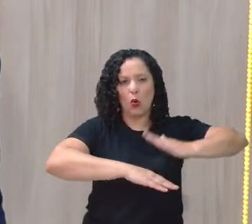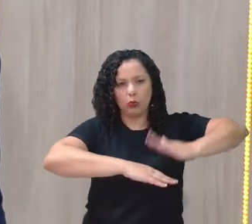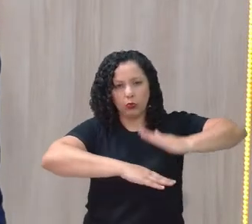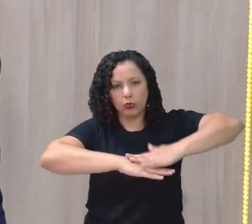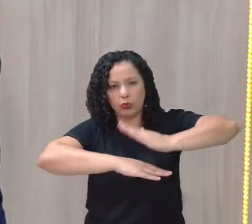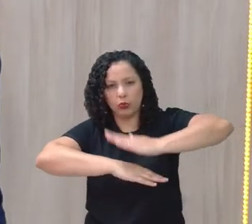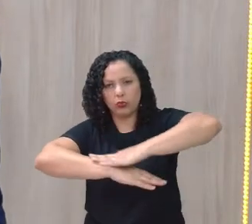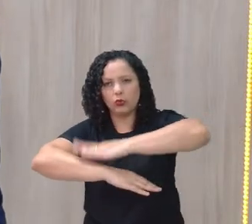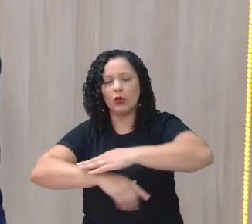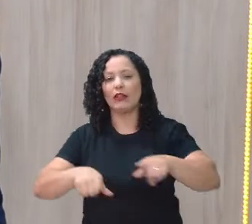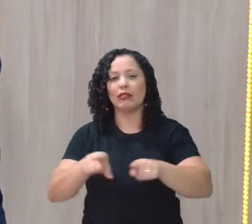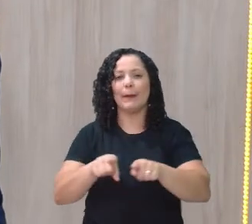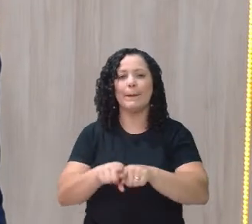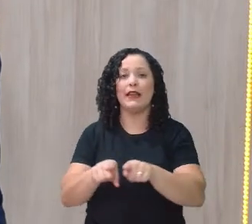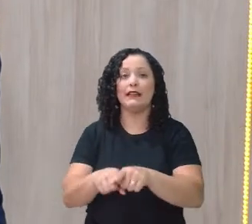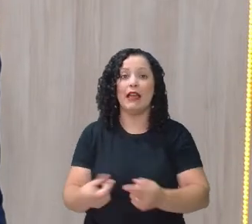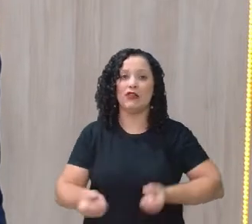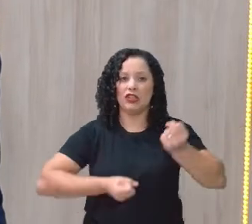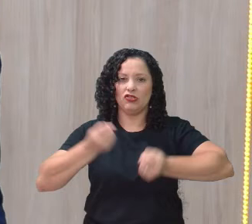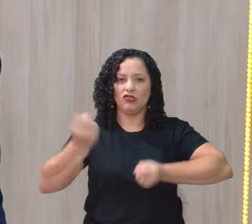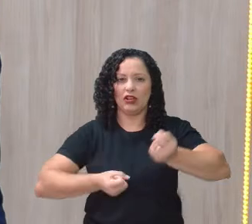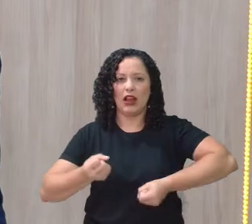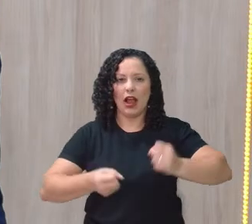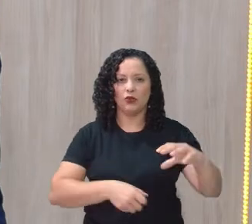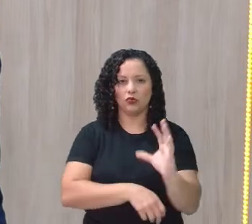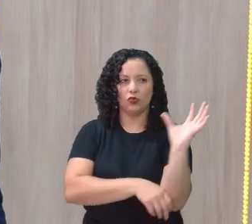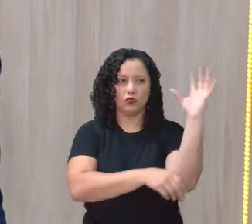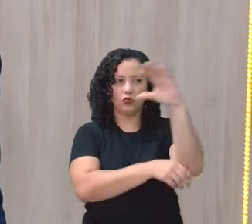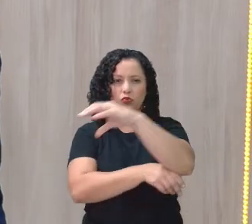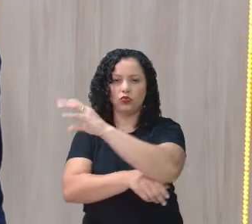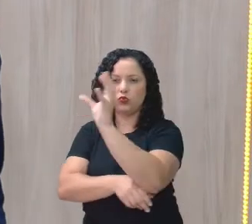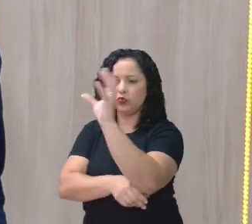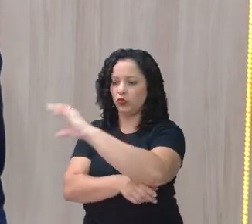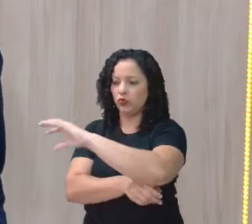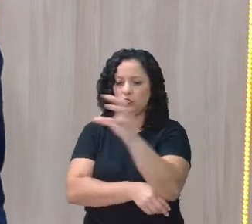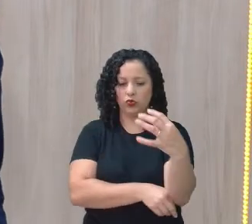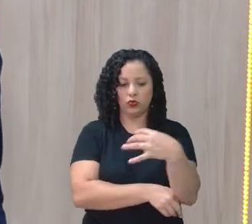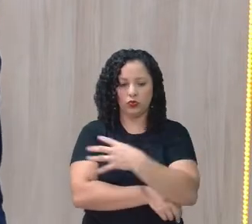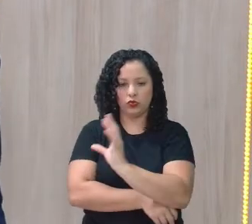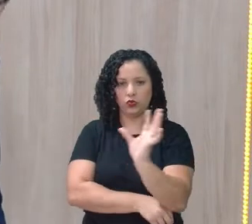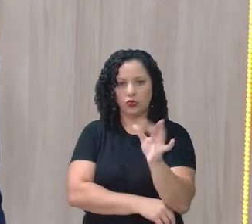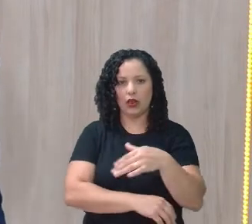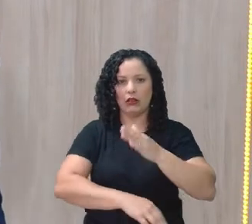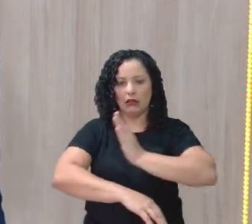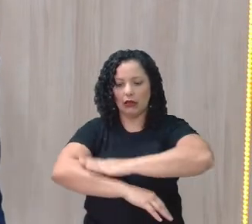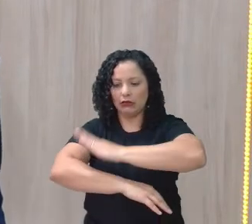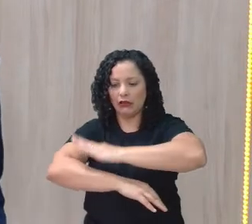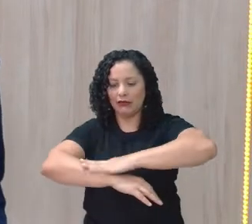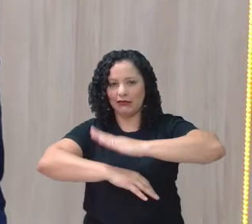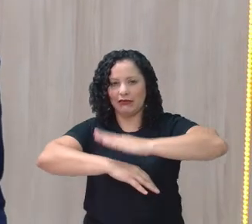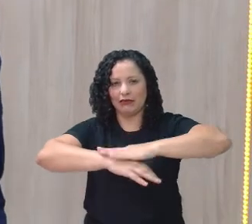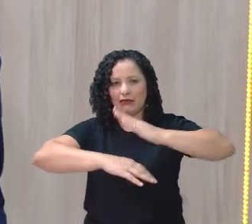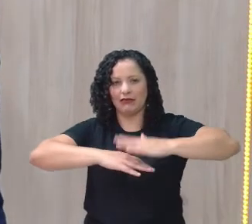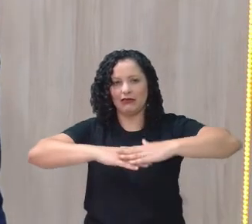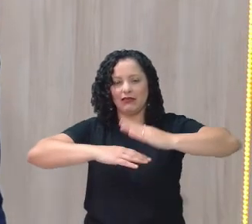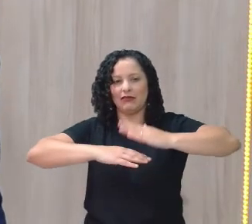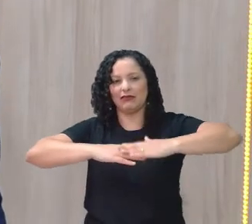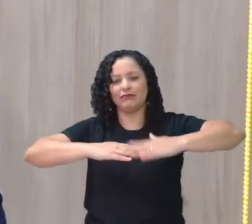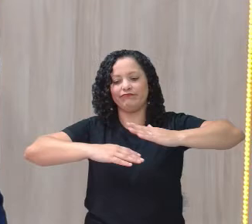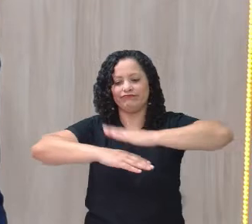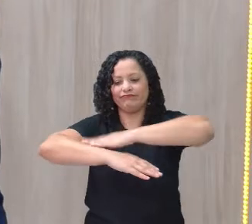as máquinas que chegam, aquela questão da mecanização do campo também vai degradar o solo, que a gente diz diminuir